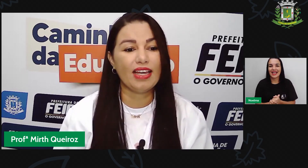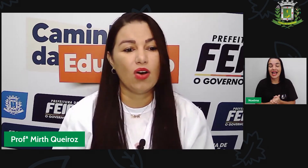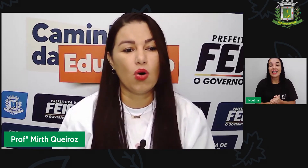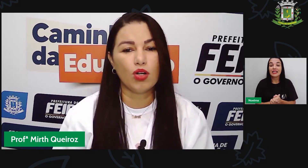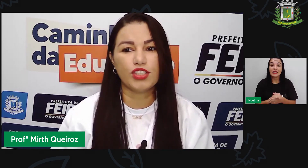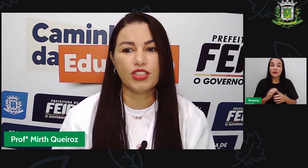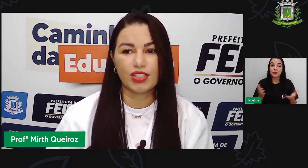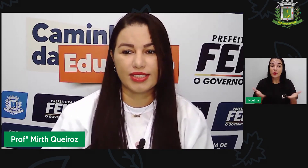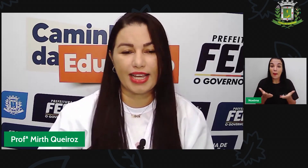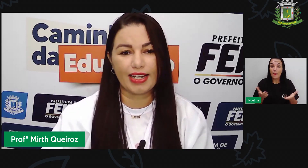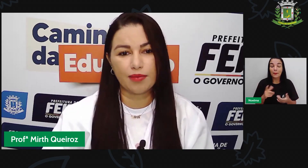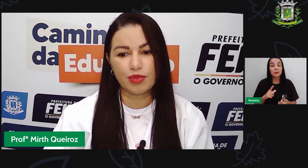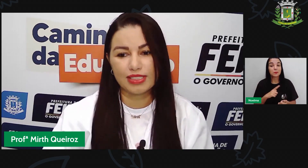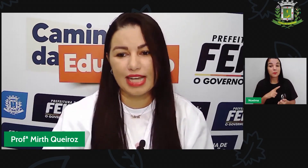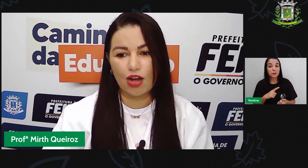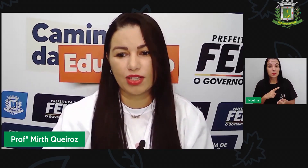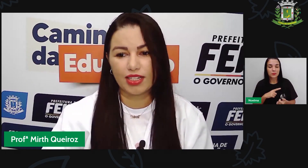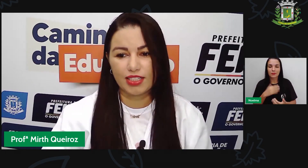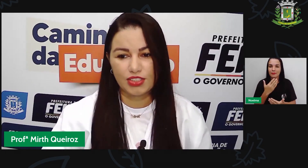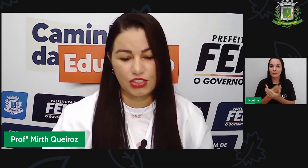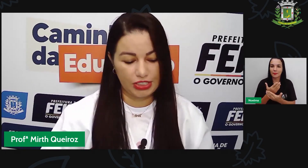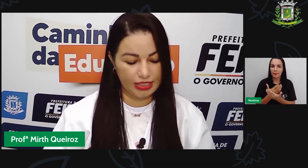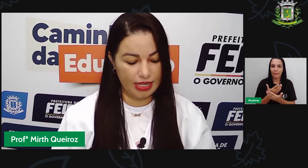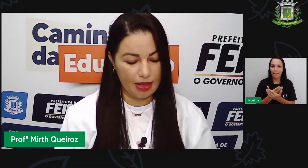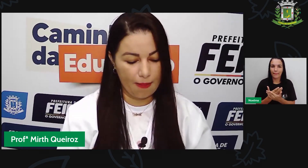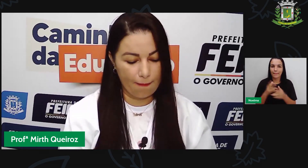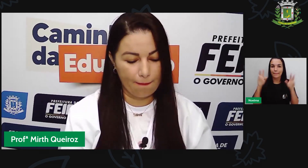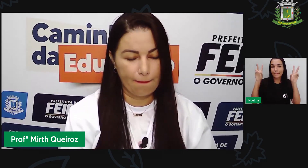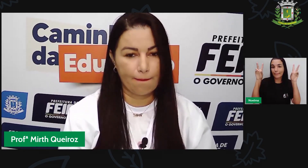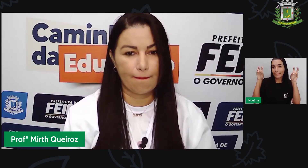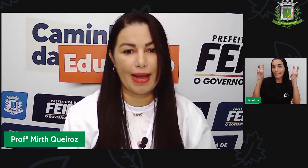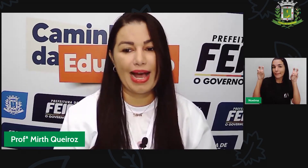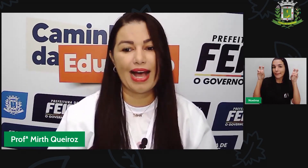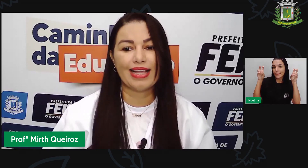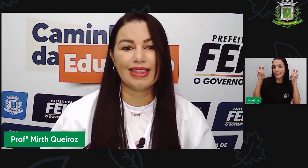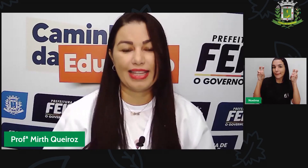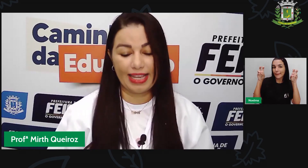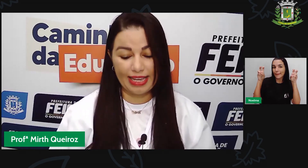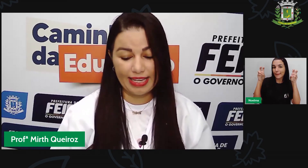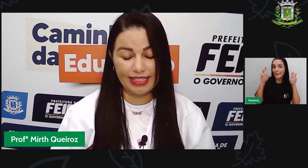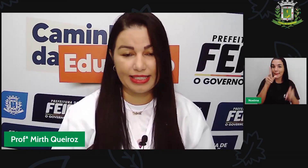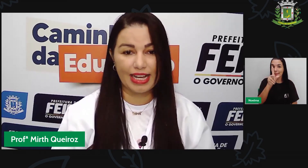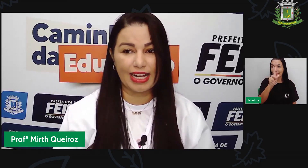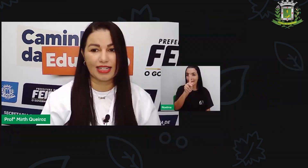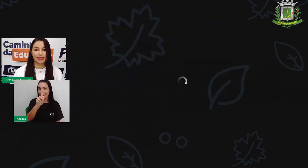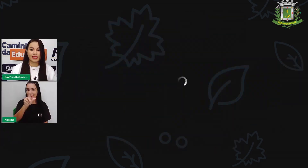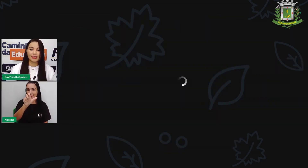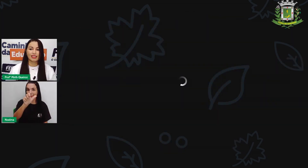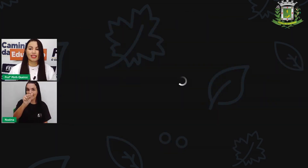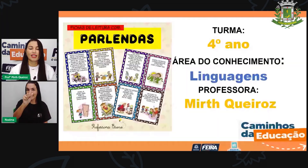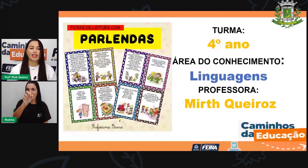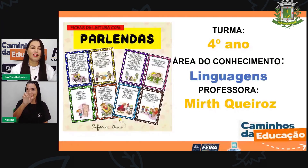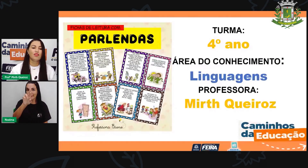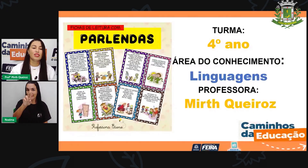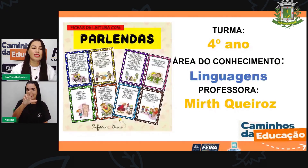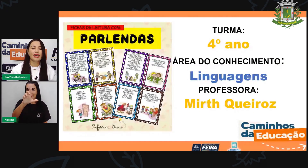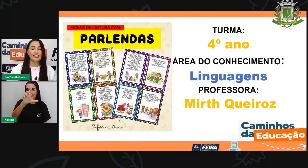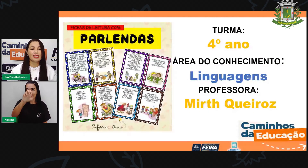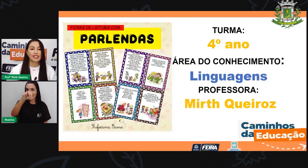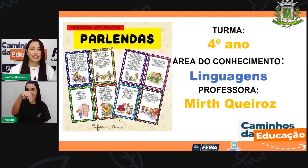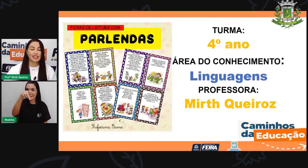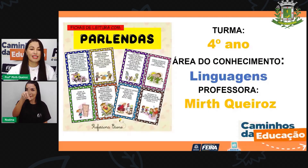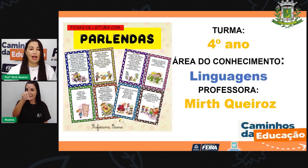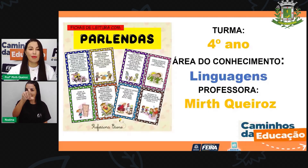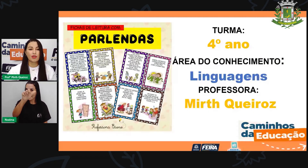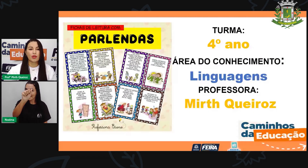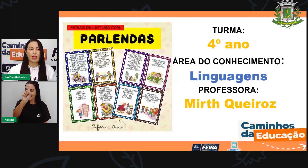E hoje nós teremos aula de parlendas. Vocês